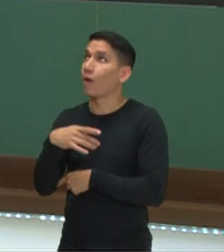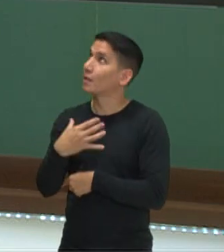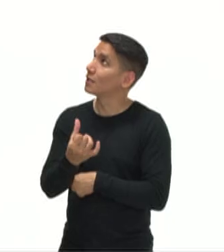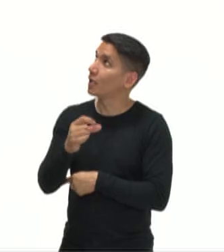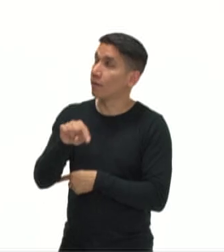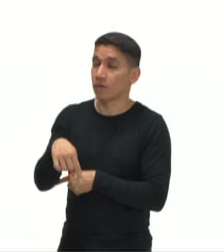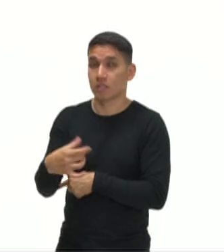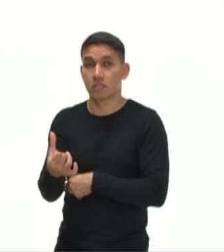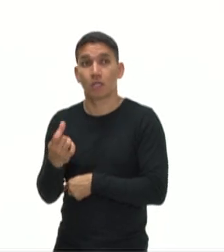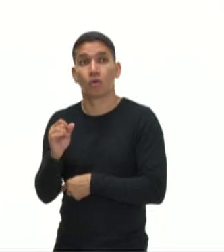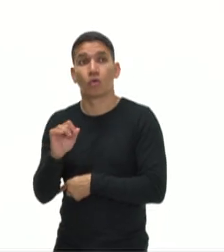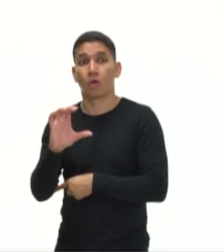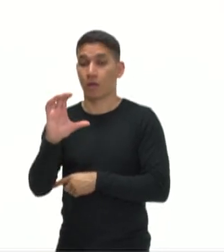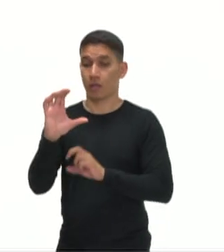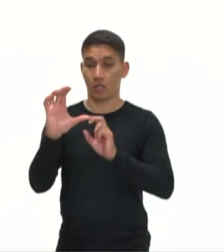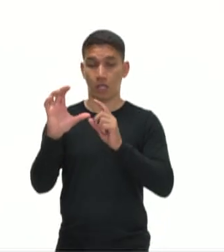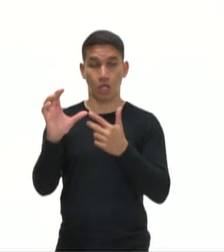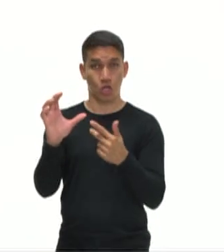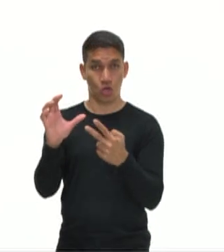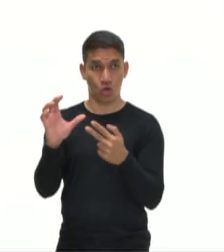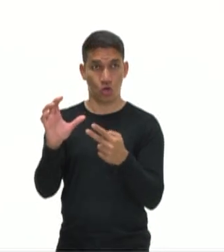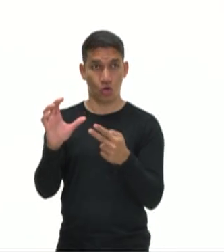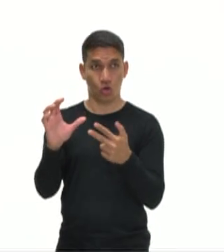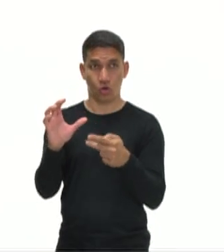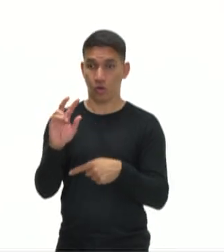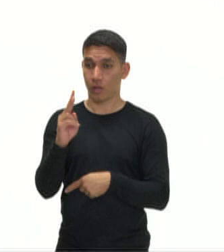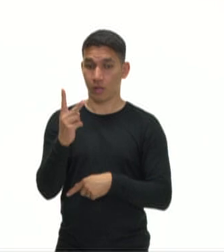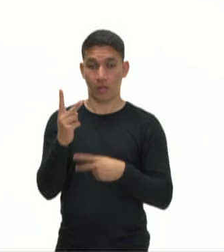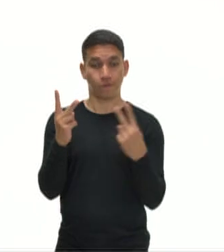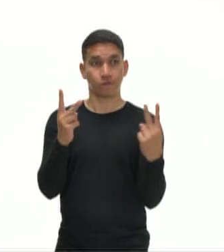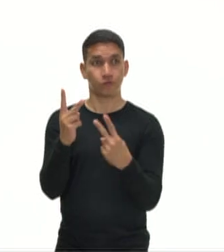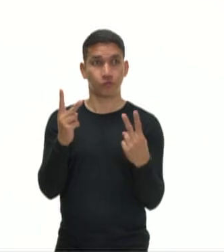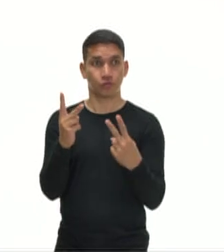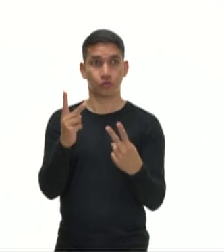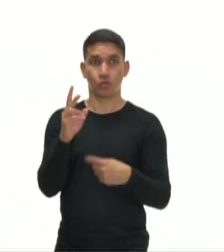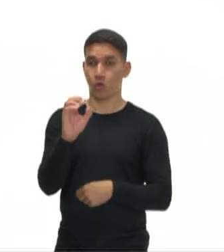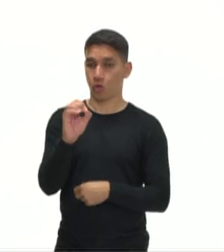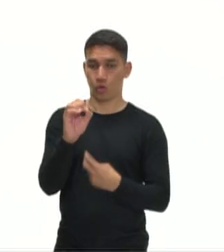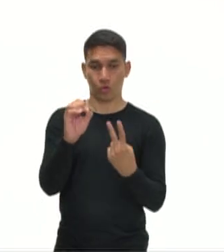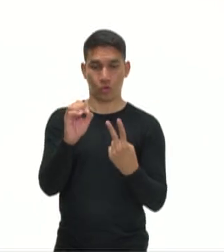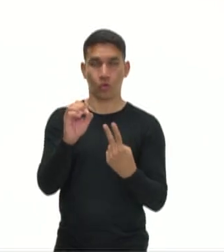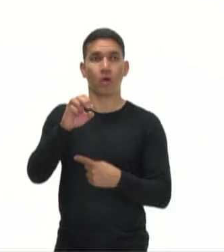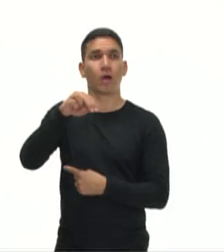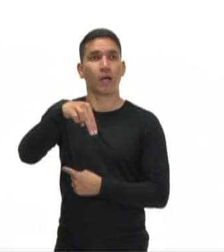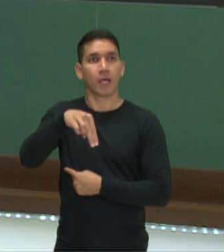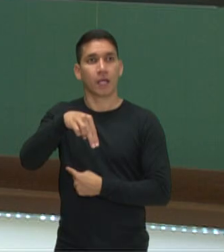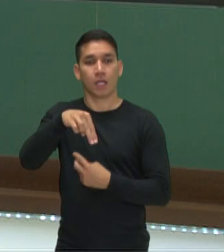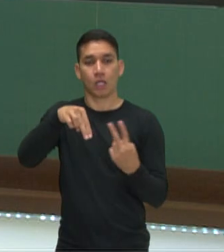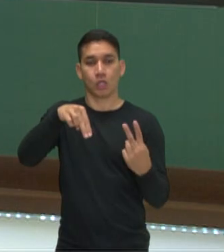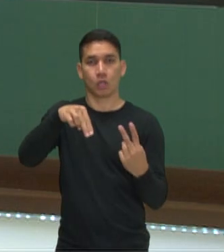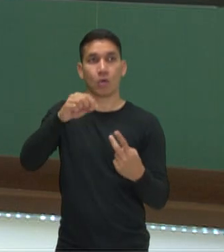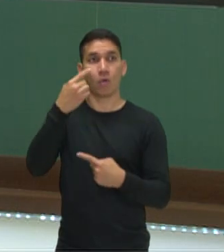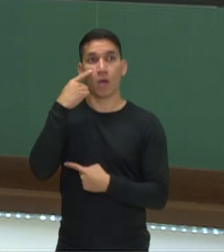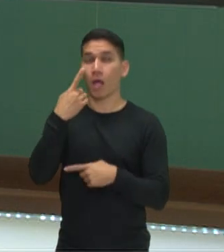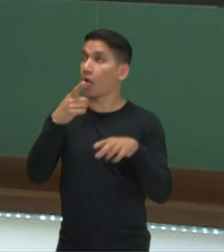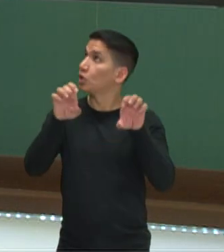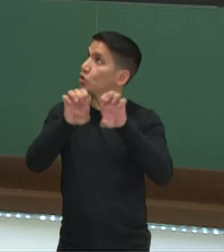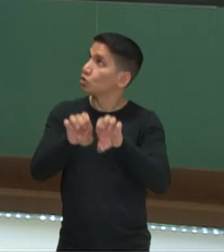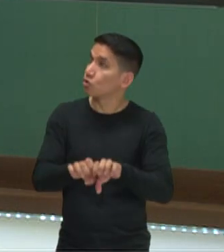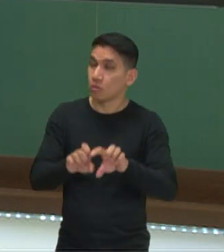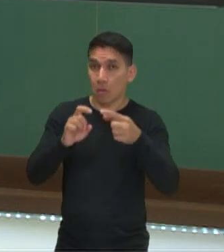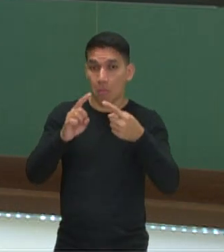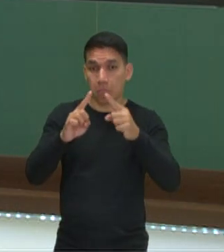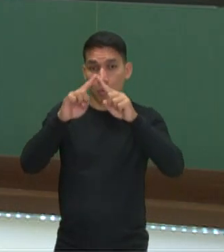12 carbonos, 22 hidrogênios, 2 oxigênio e 1 nitrogênio. Aqui nós temos a estrutura mínima dele e essa estrutura vai